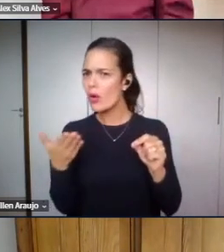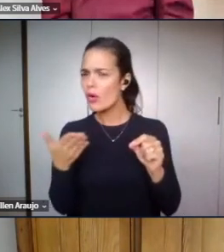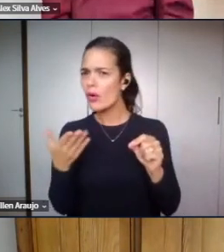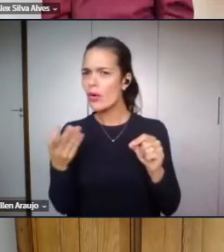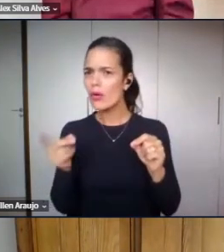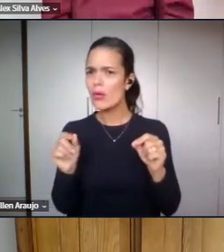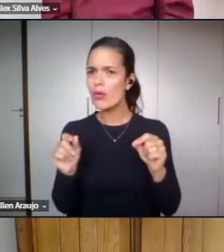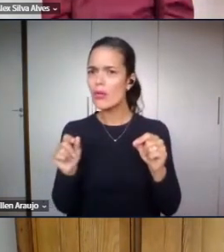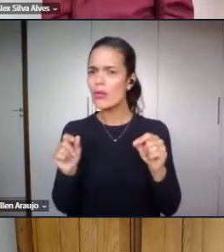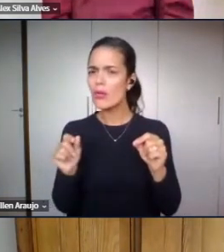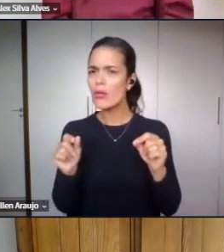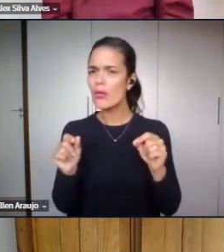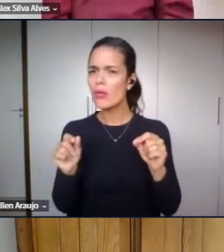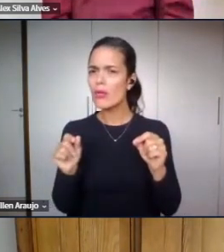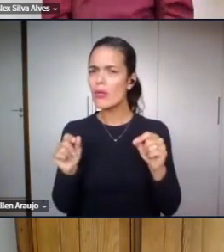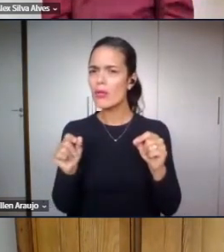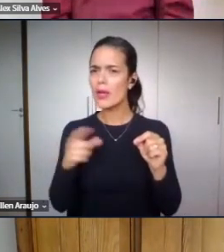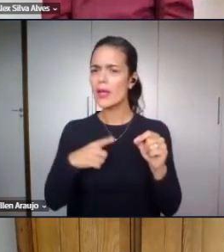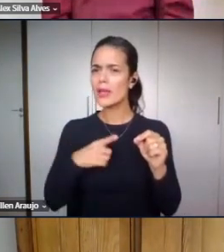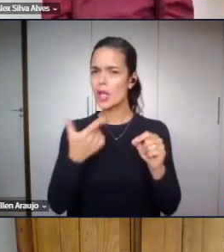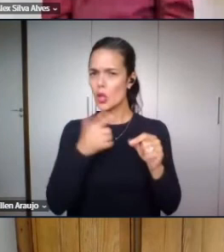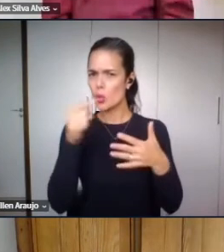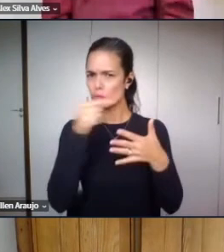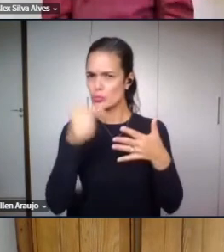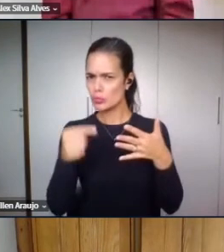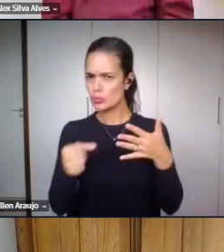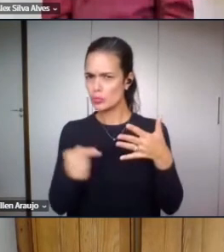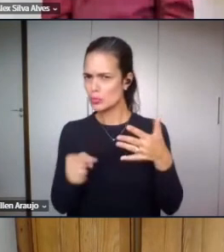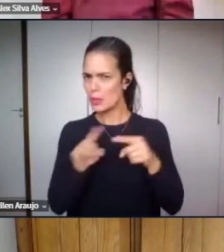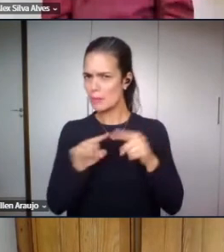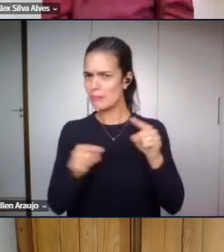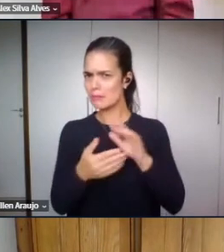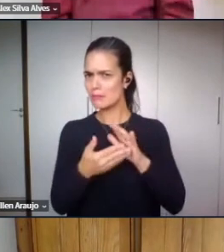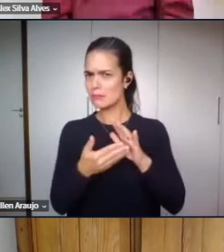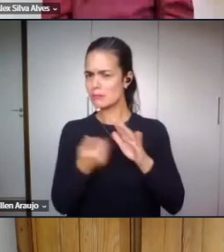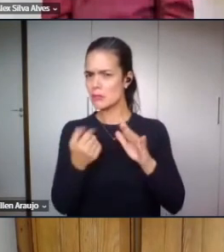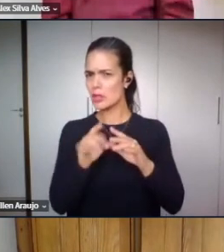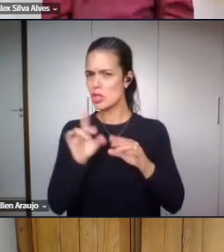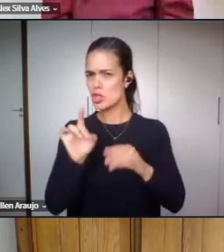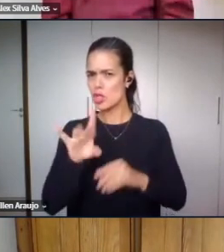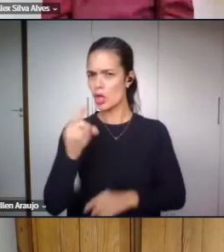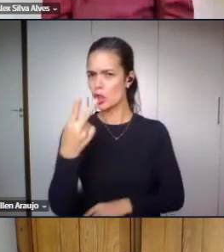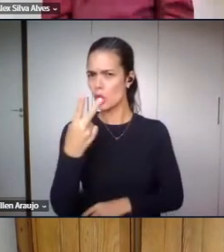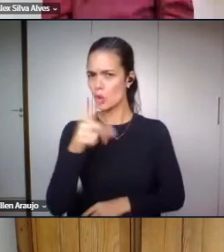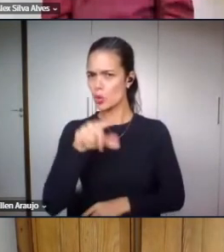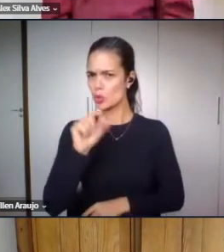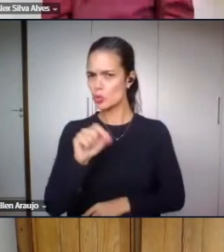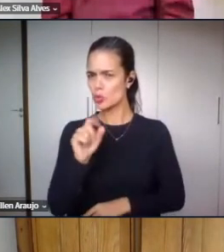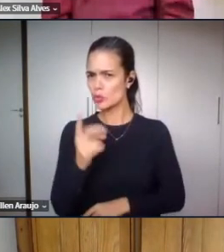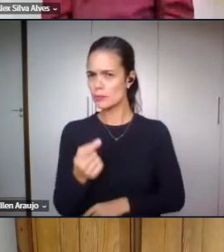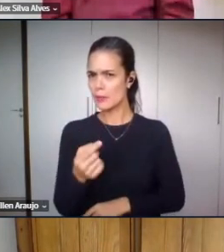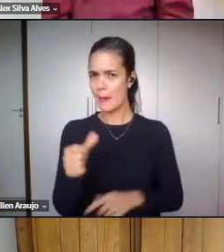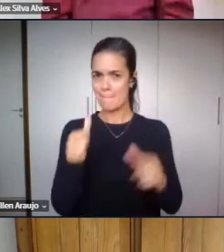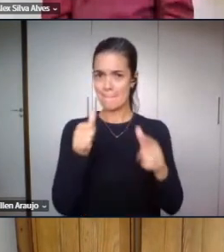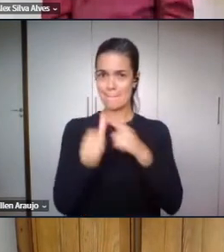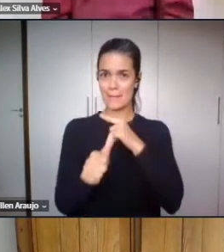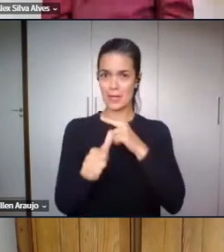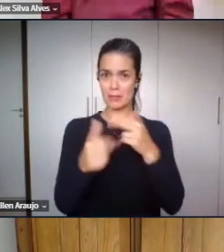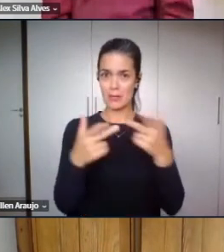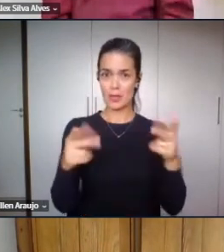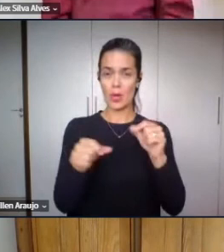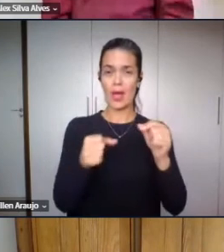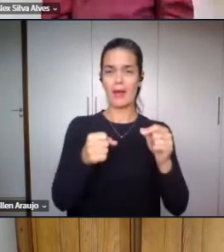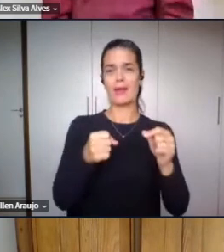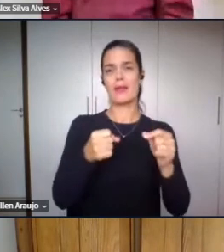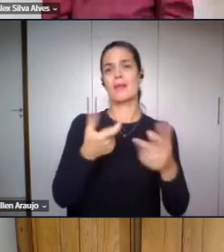a discussão, tem outros pontos também, mas eu vou relevar aqui aos dois pontos, que, primeira questão da base, né?